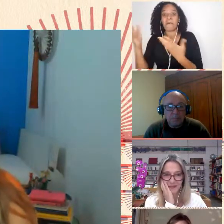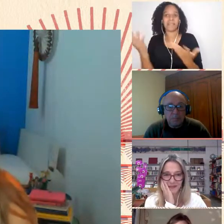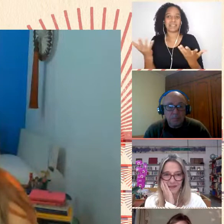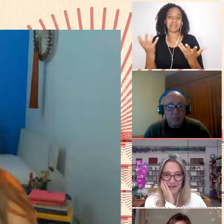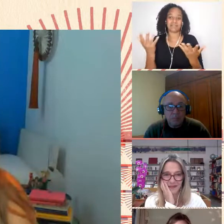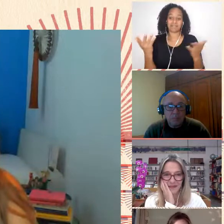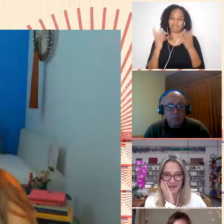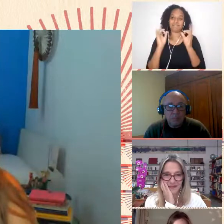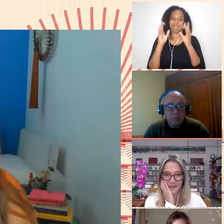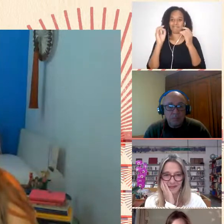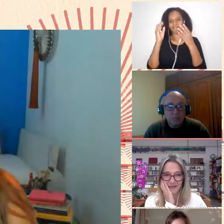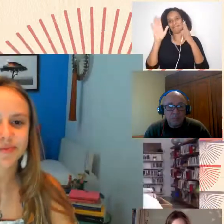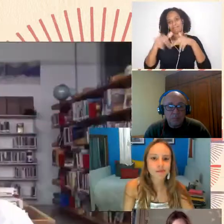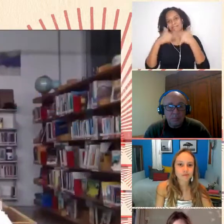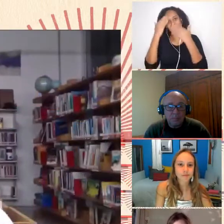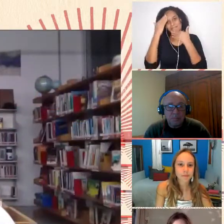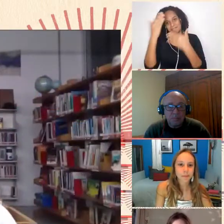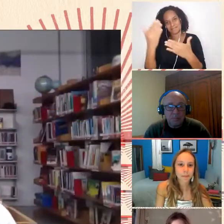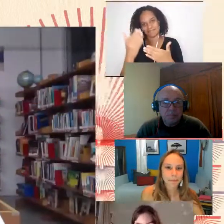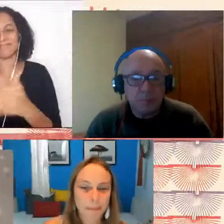isso, obrigada.